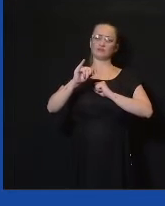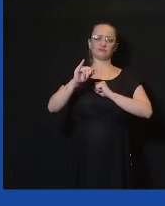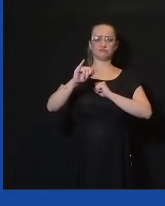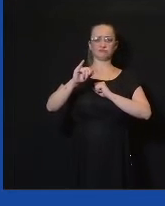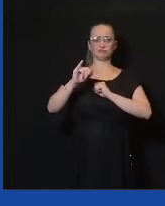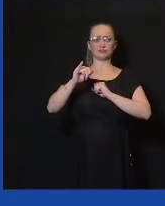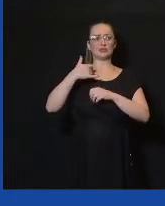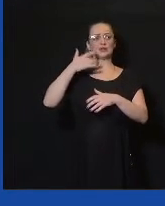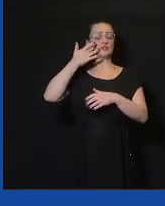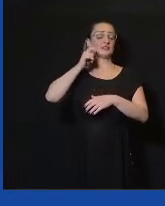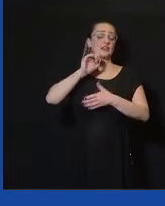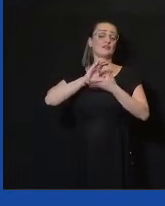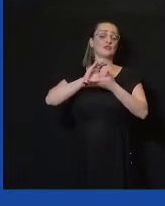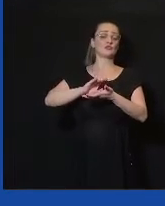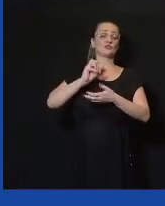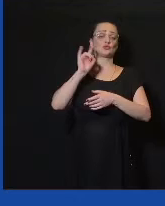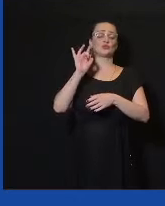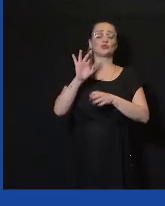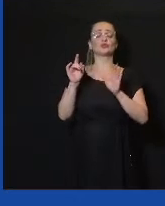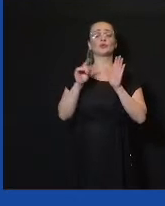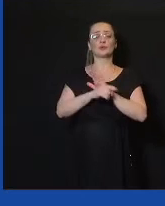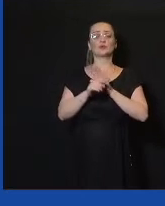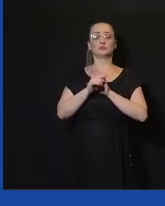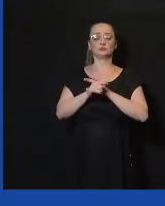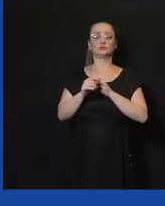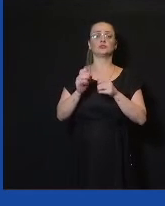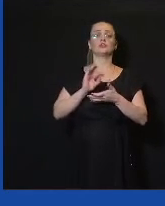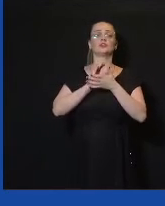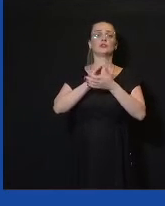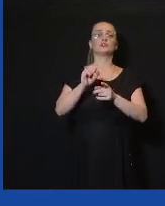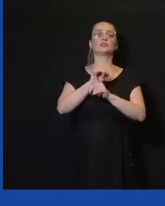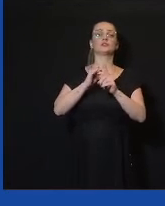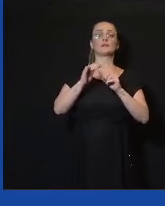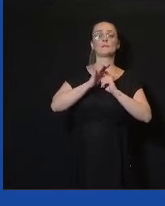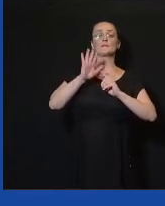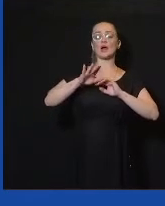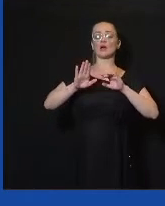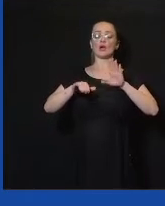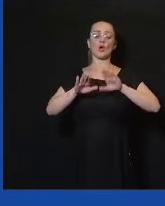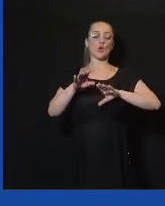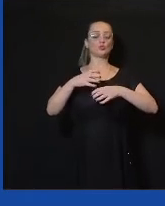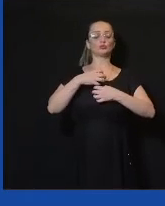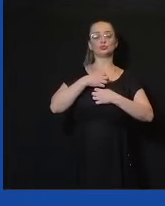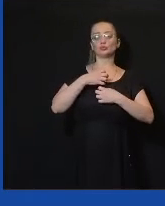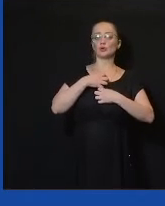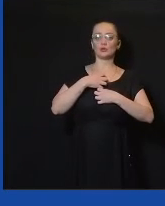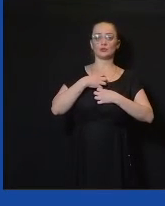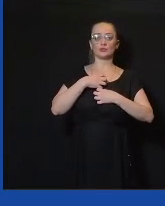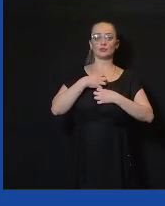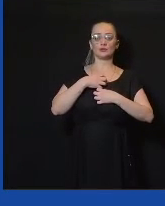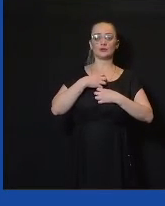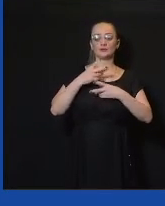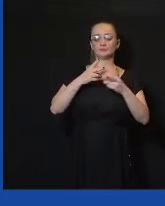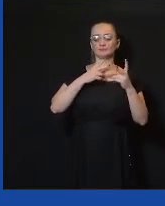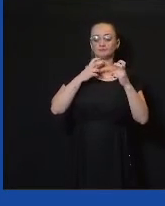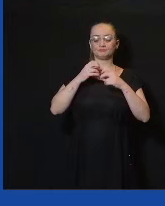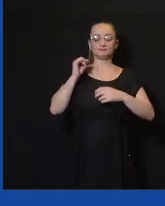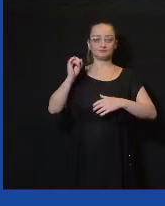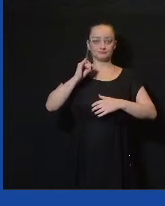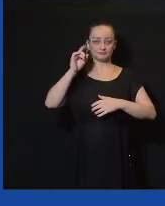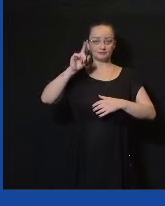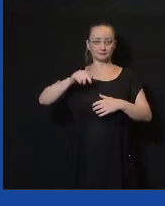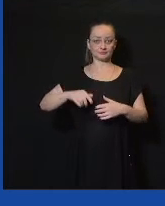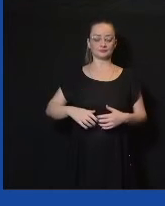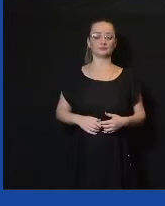Eu nem sei se é só investimento, a pergunta era sobre investimento social, mas com algum tipo de percepção da importância